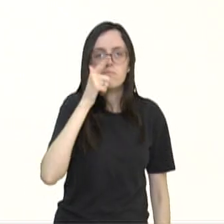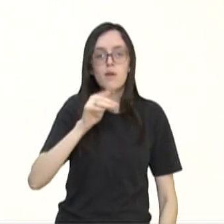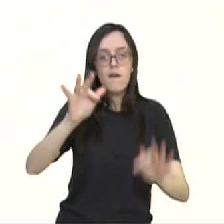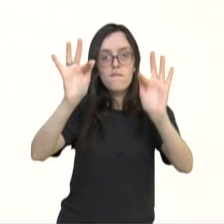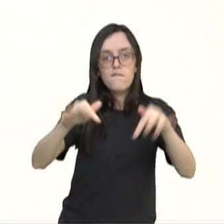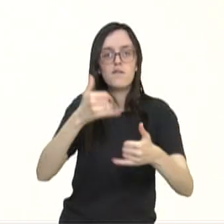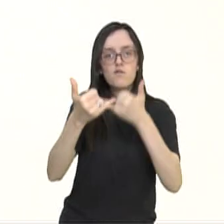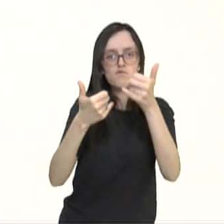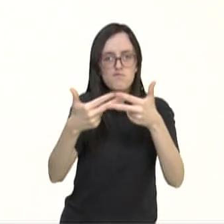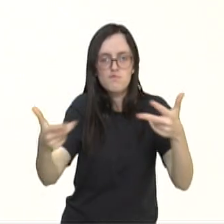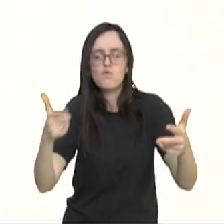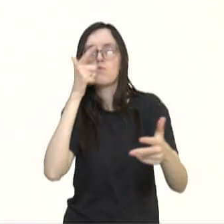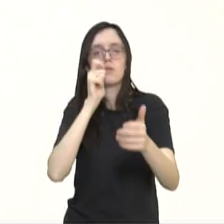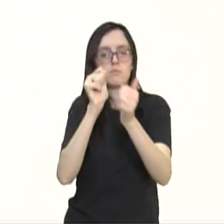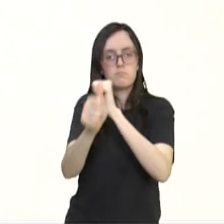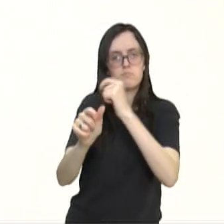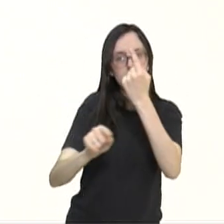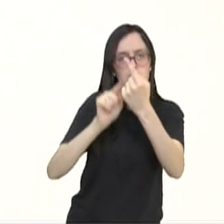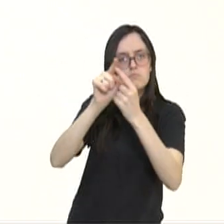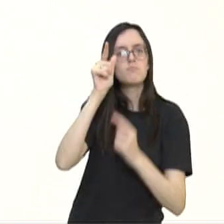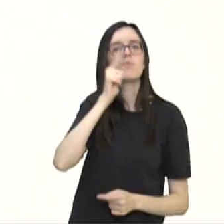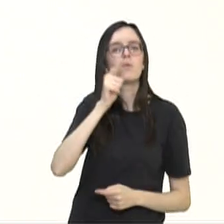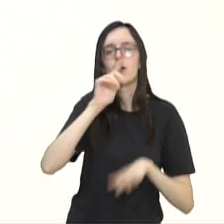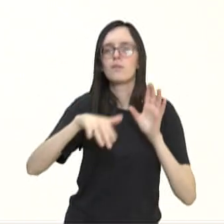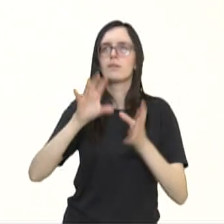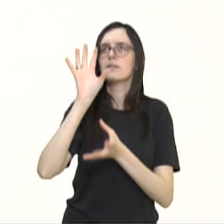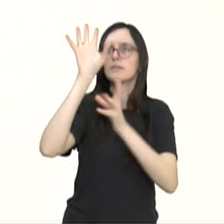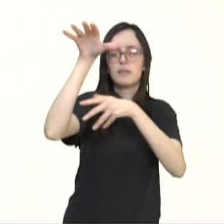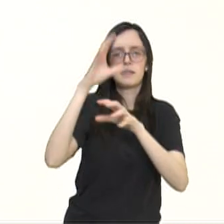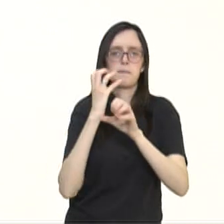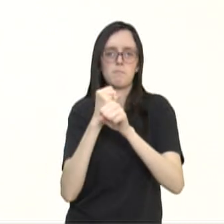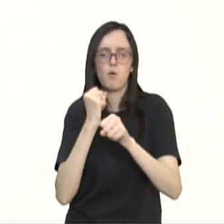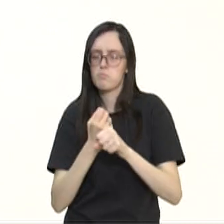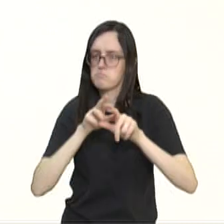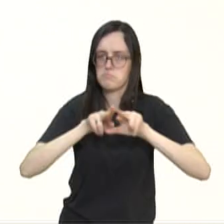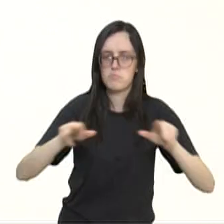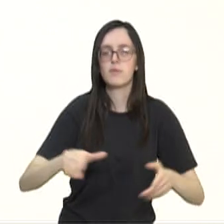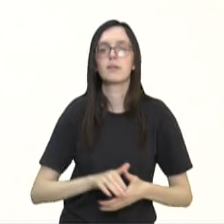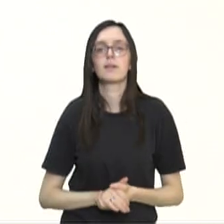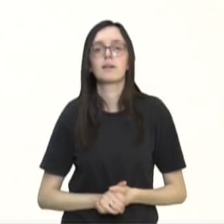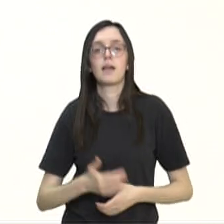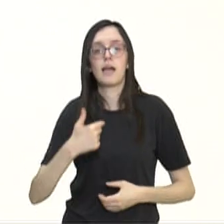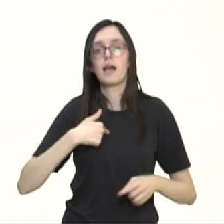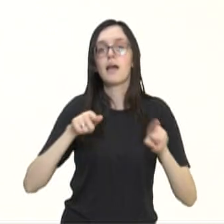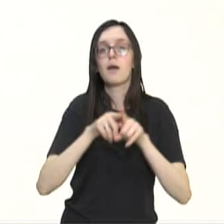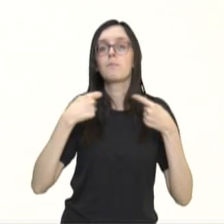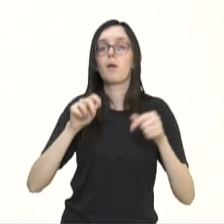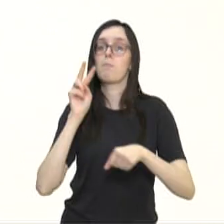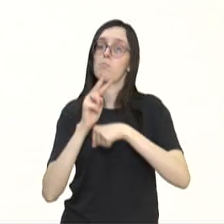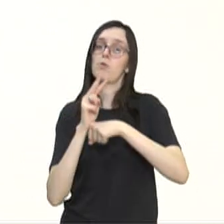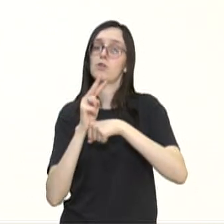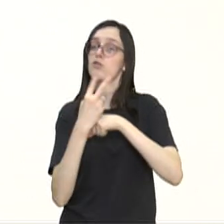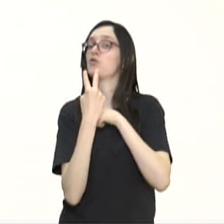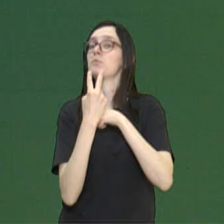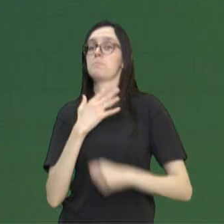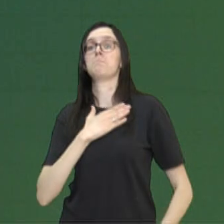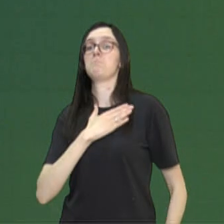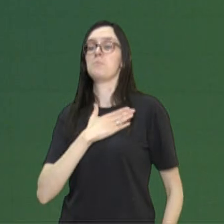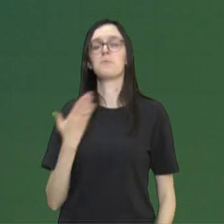defesa se refere a proteger simultaneamente o próprio alvo. Então, assim como eu quero